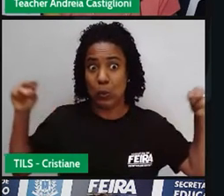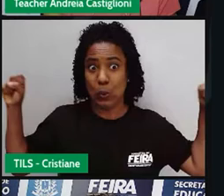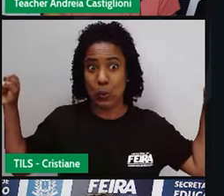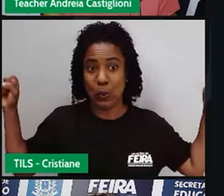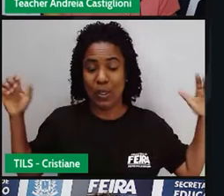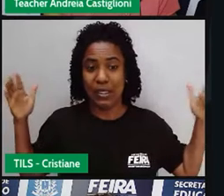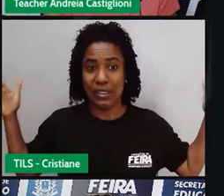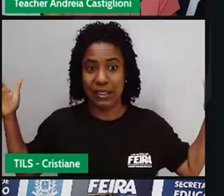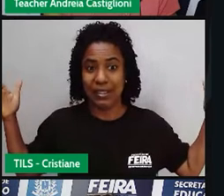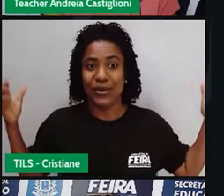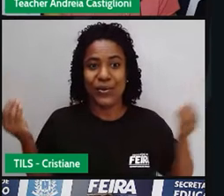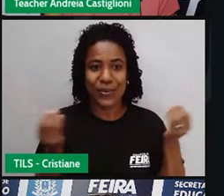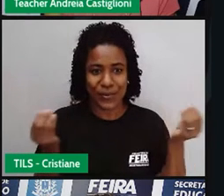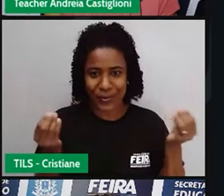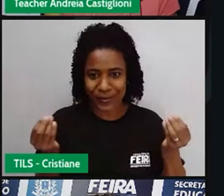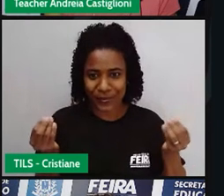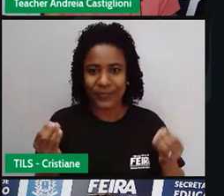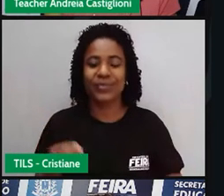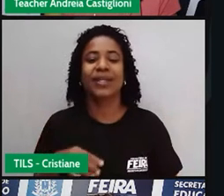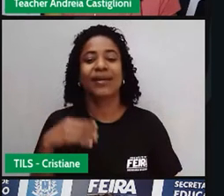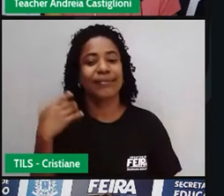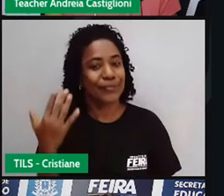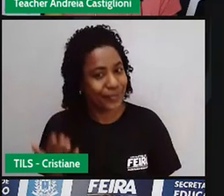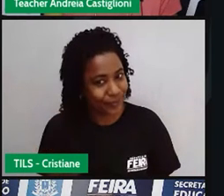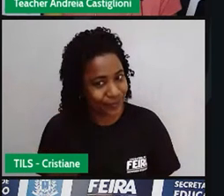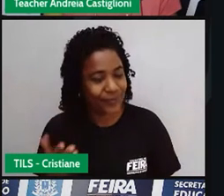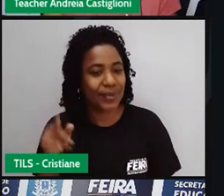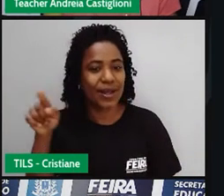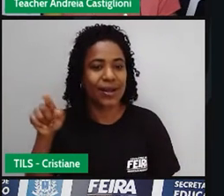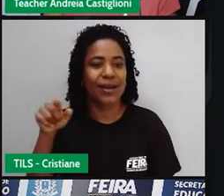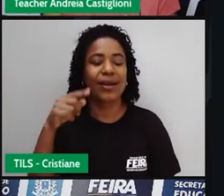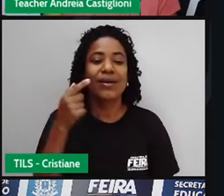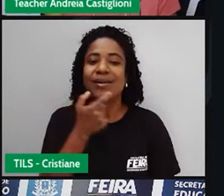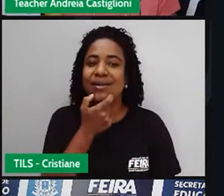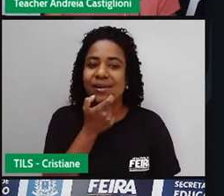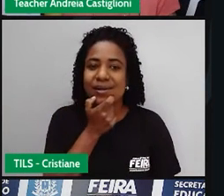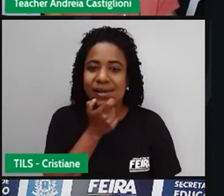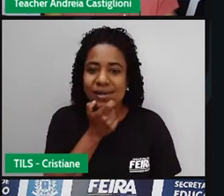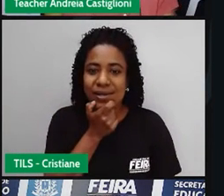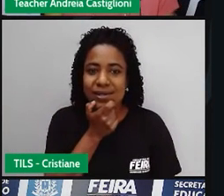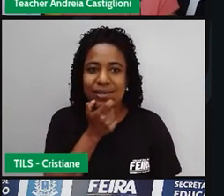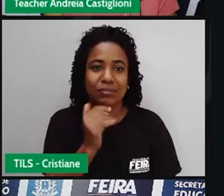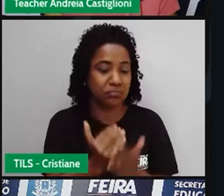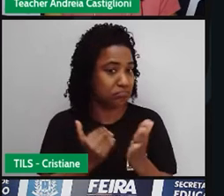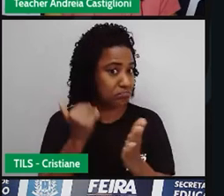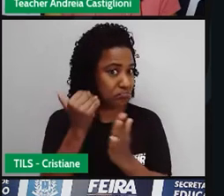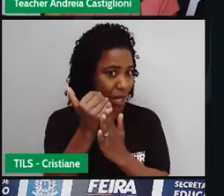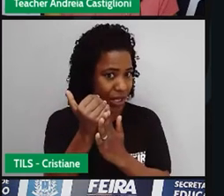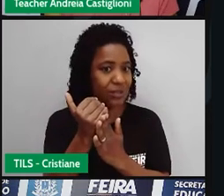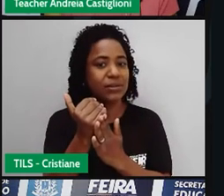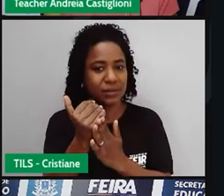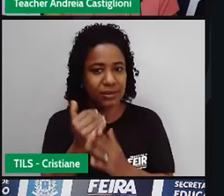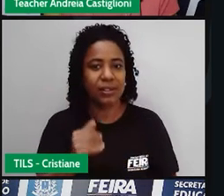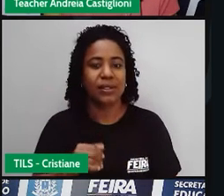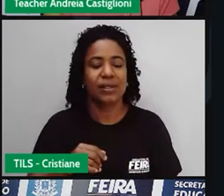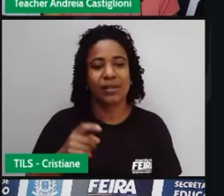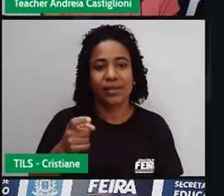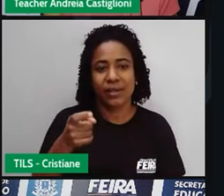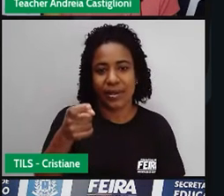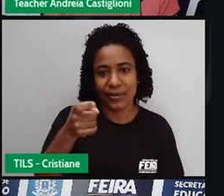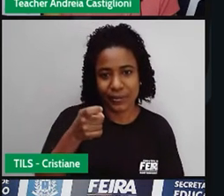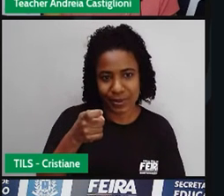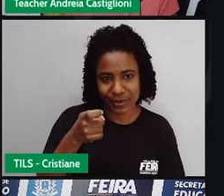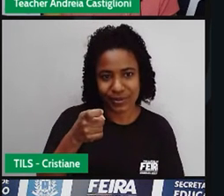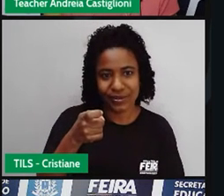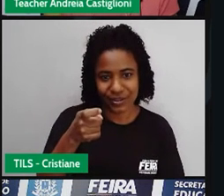é nesse país né do exterior geralmente eles fazem mais de uma possibilidade né então a gente pode ver